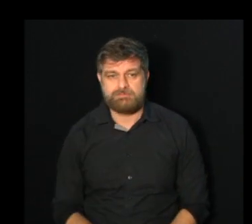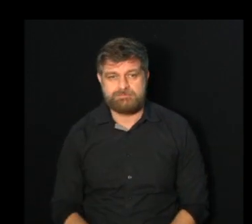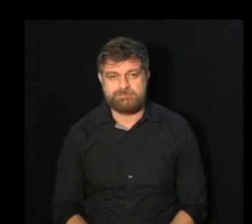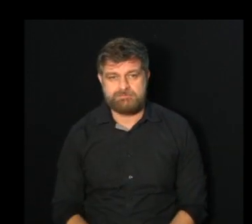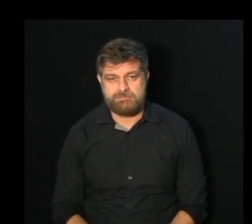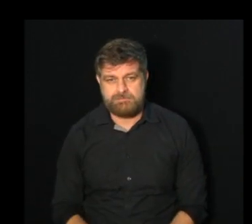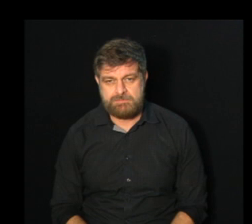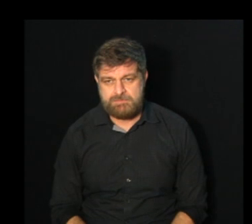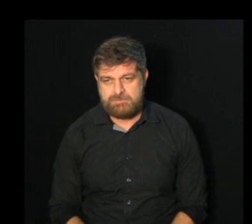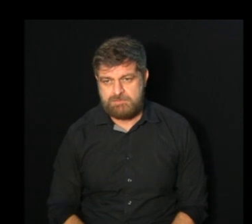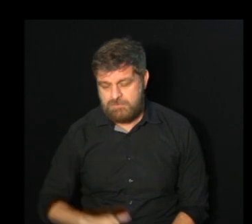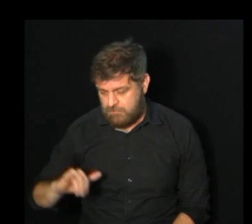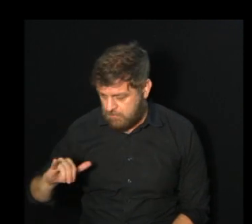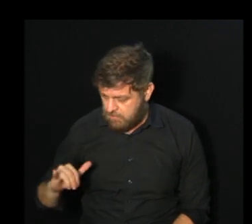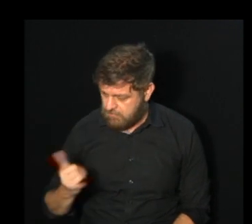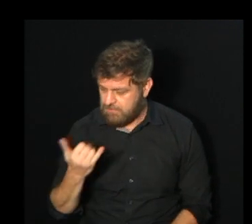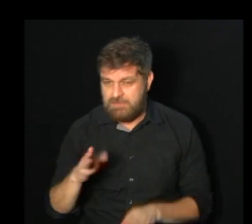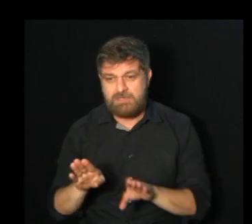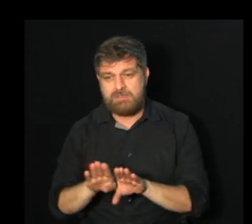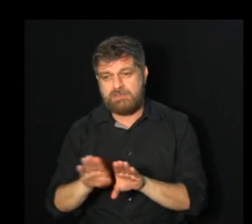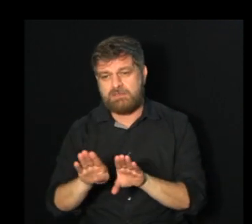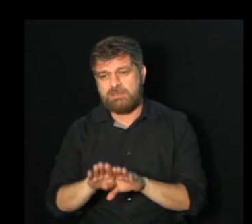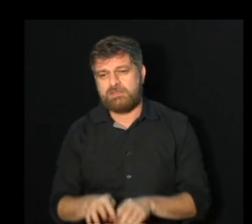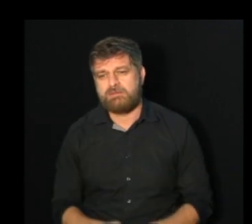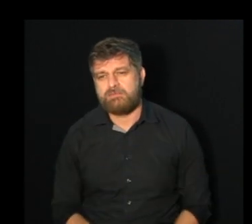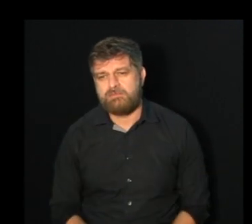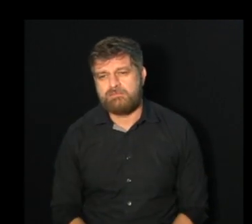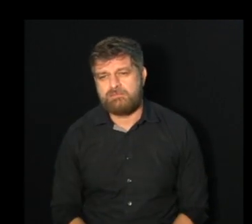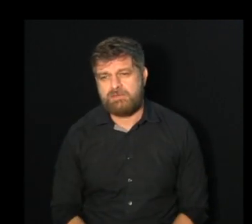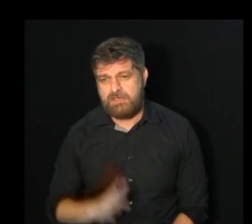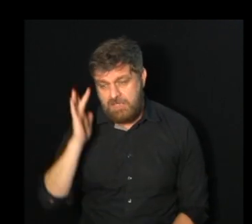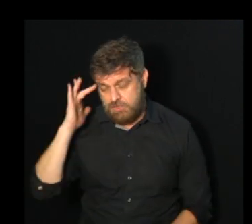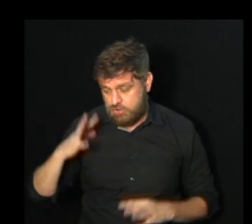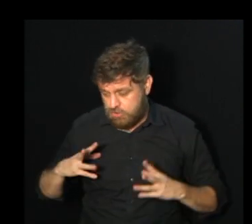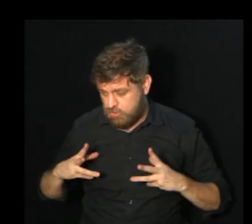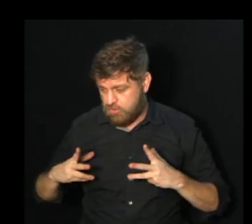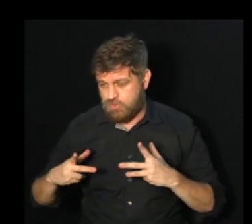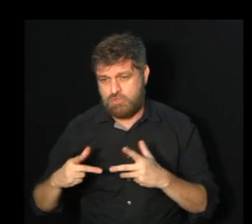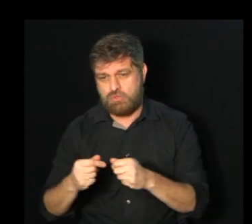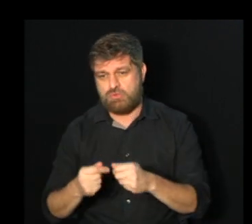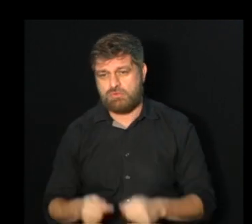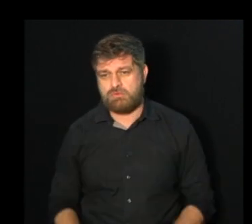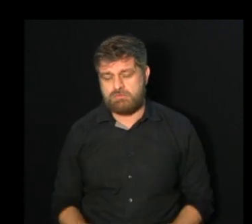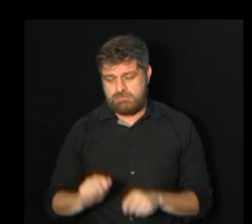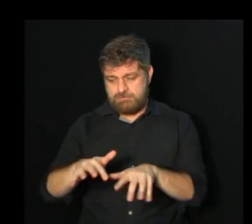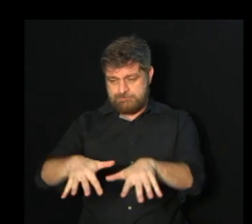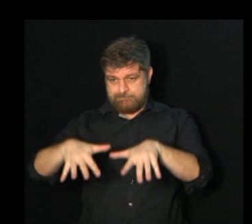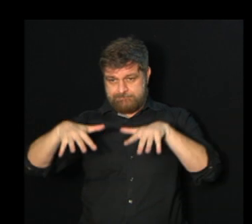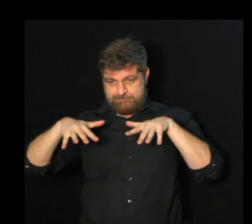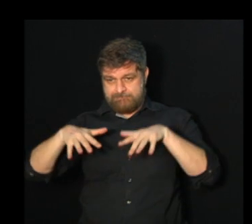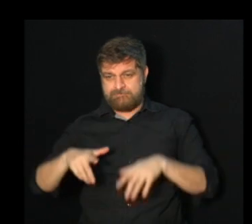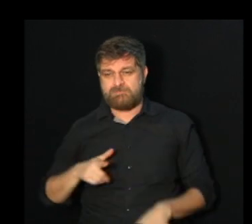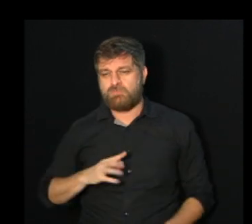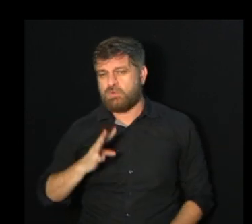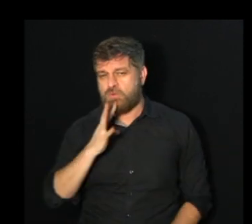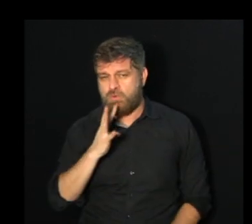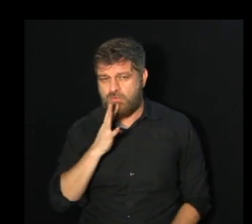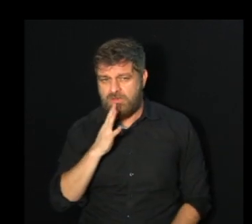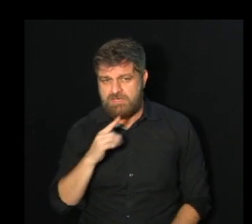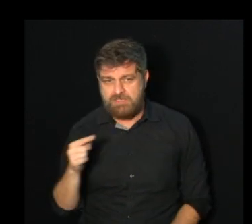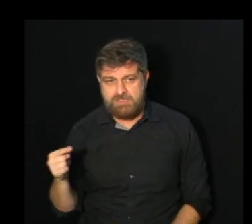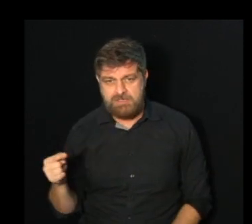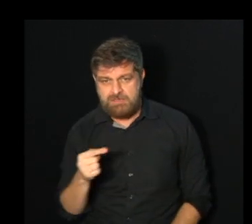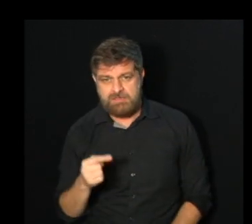Essa oportunidade aqui também, acho que todos aqui no plenário, que são radioamadores, conhecem o Amador